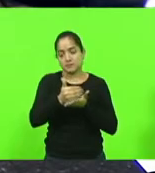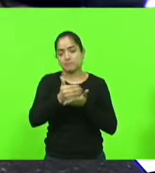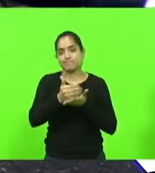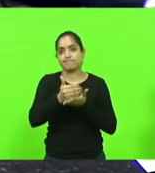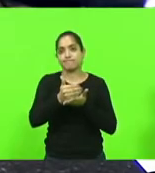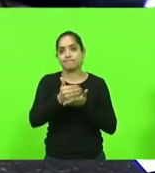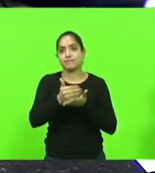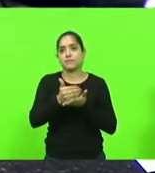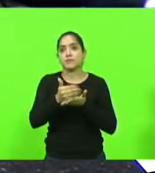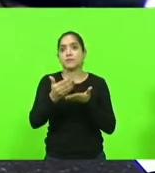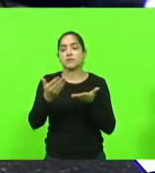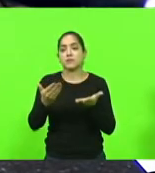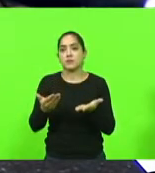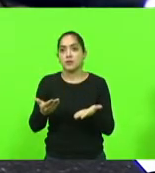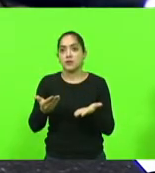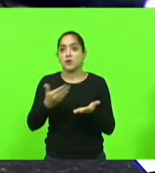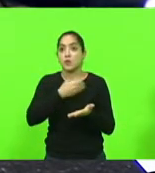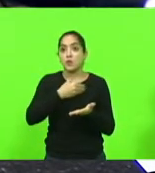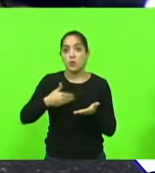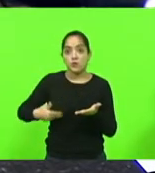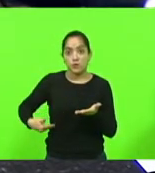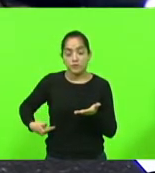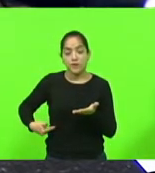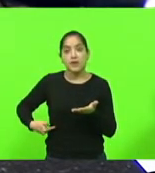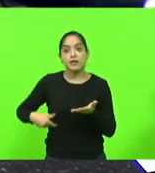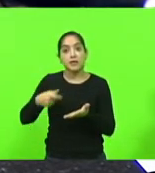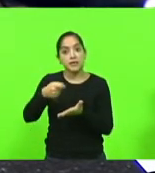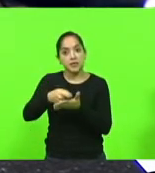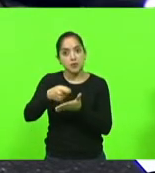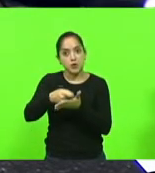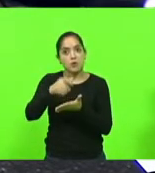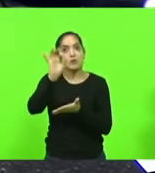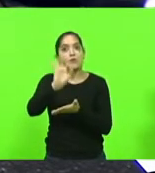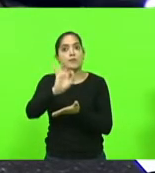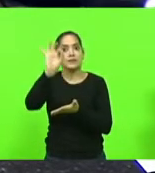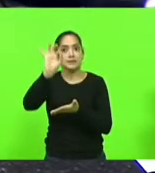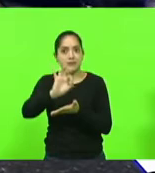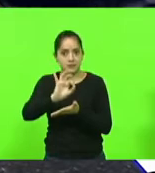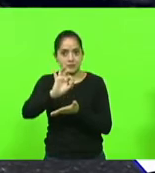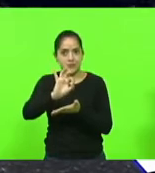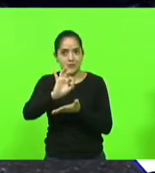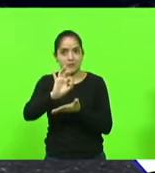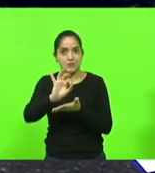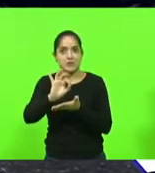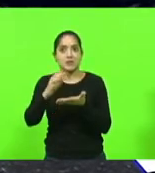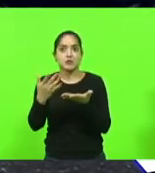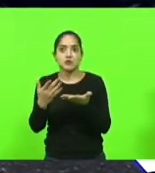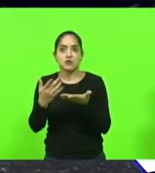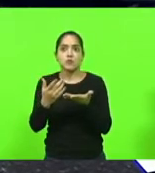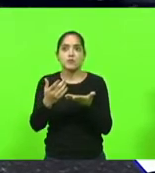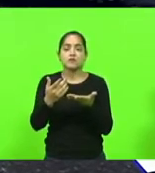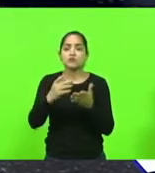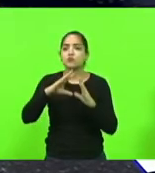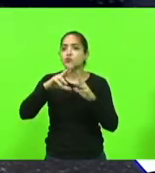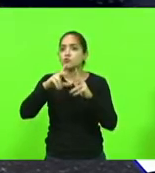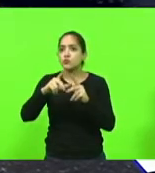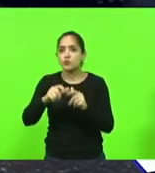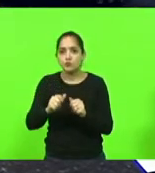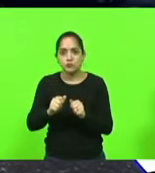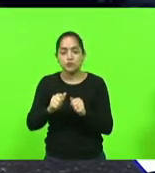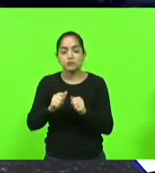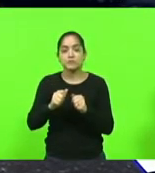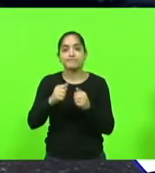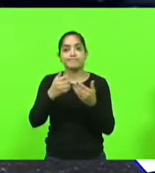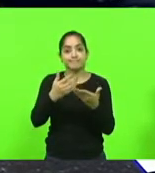Sim, horas. O governo cobra um percentual sobre o valor de tudo isso. Se o valor